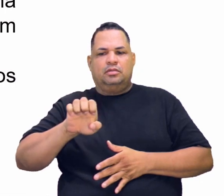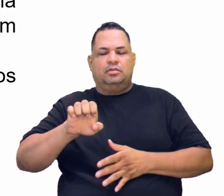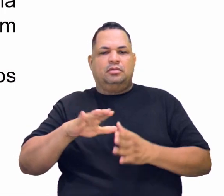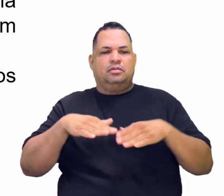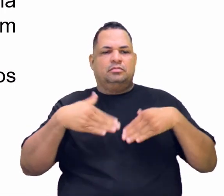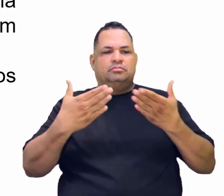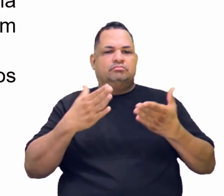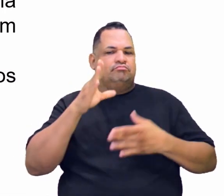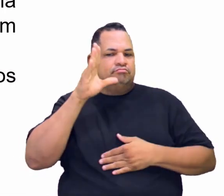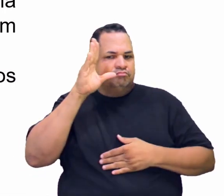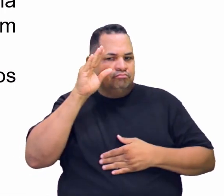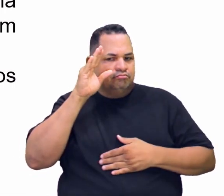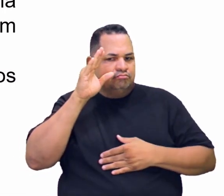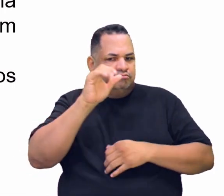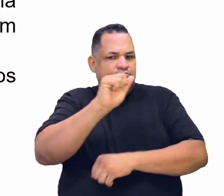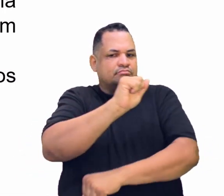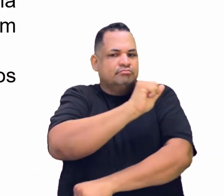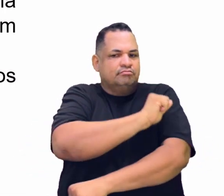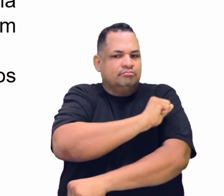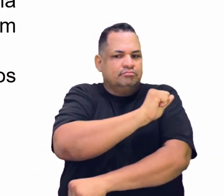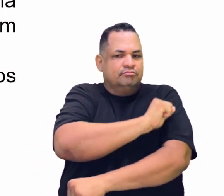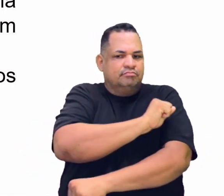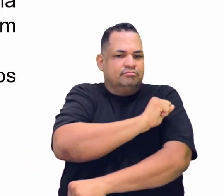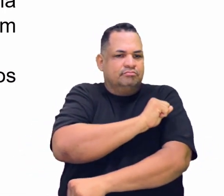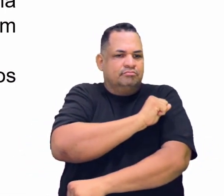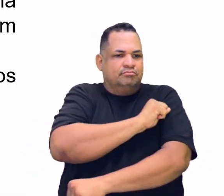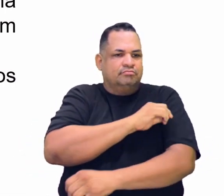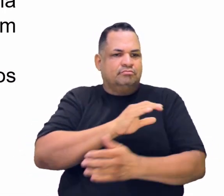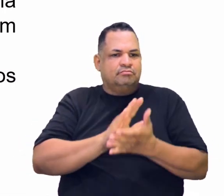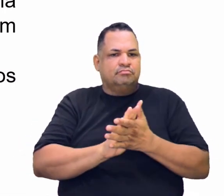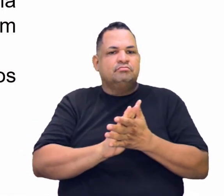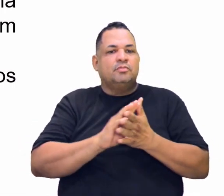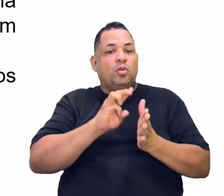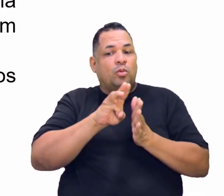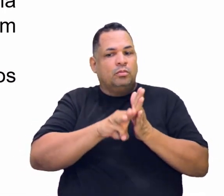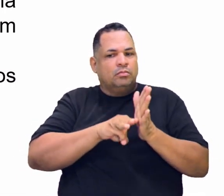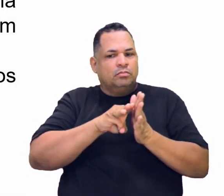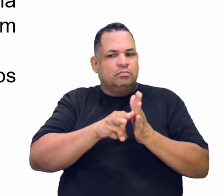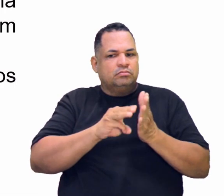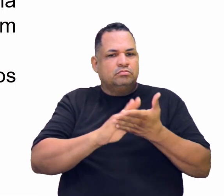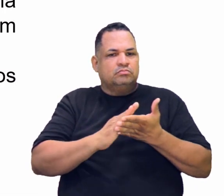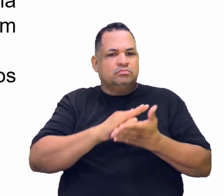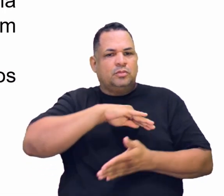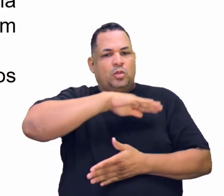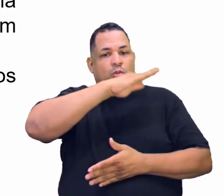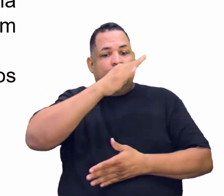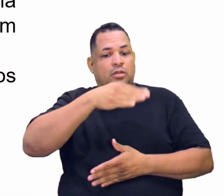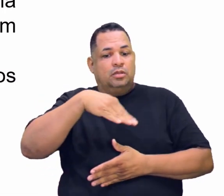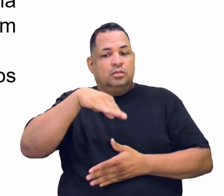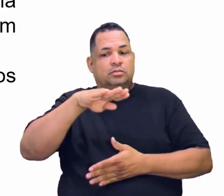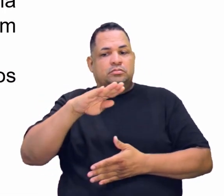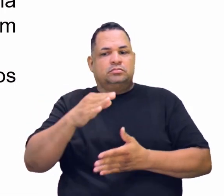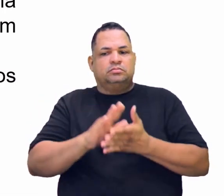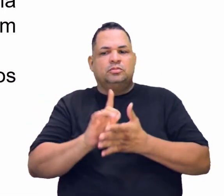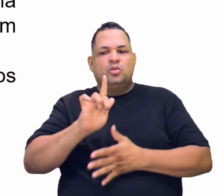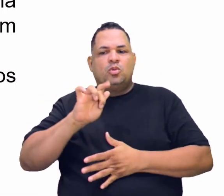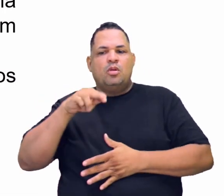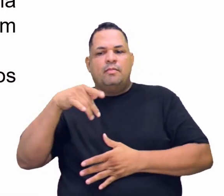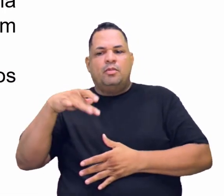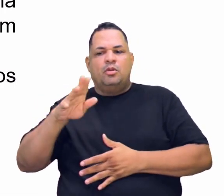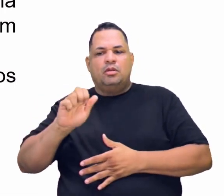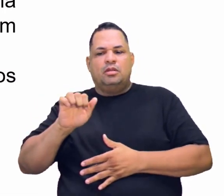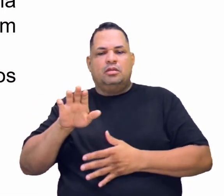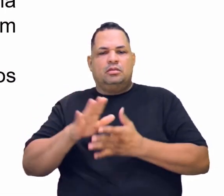Olha que interessante, aluno. No Vale do Rio Madeira, ou no Vale do Guaporé, que é muito mais lá em